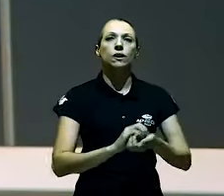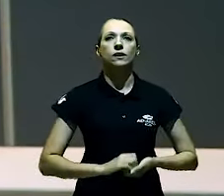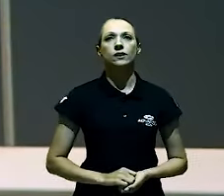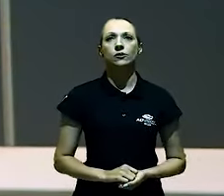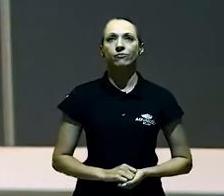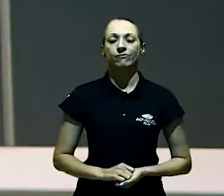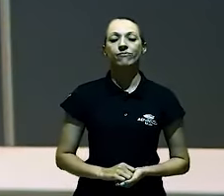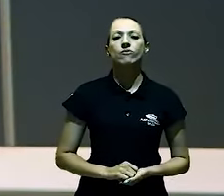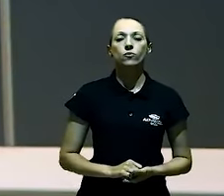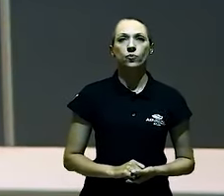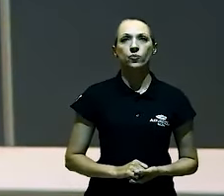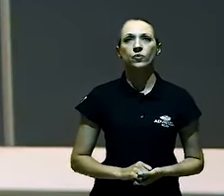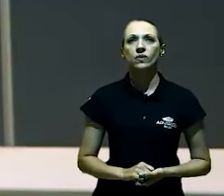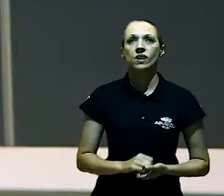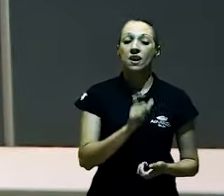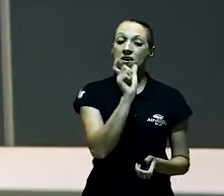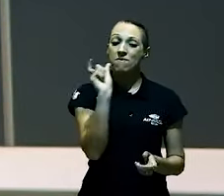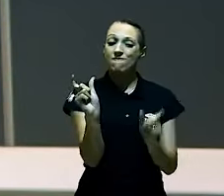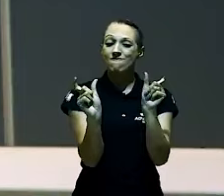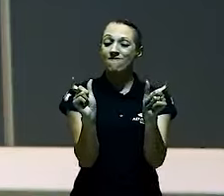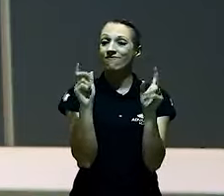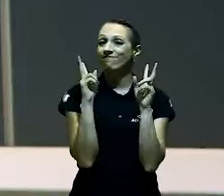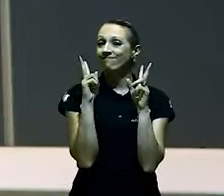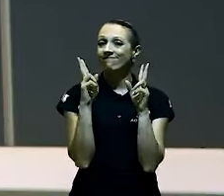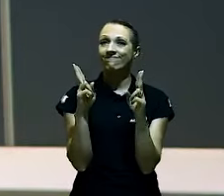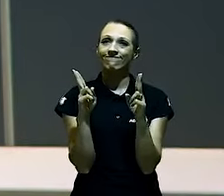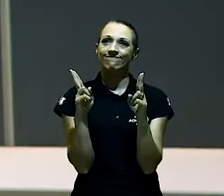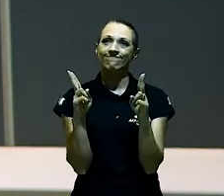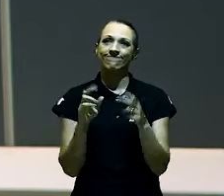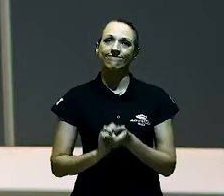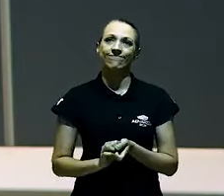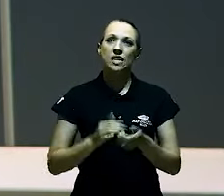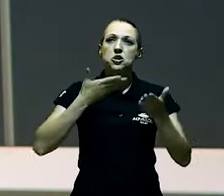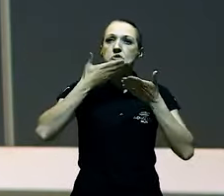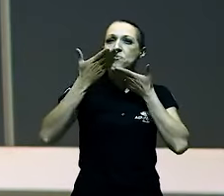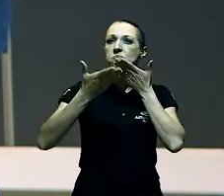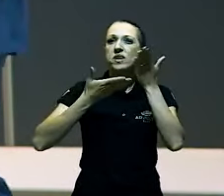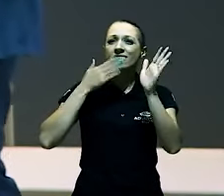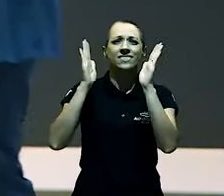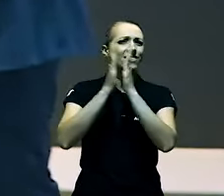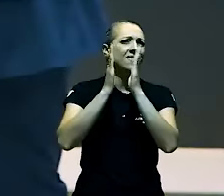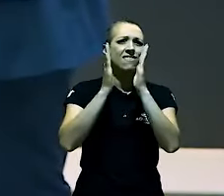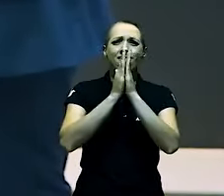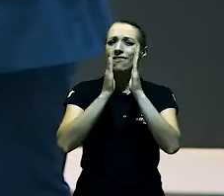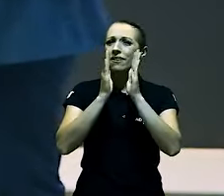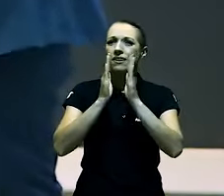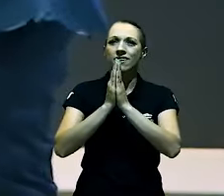as mesmíssimas palavras. Jonas ouve um chamado lá em cima, quando tudo está bem e quando não há